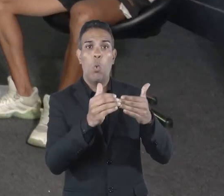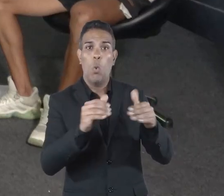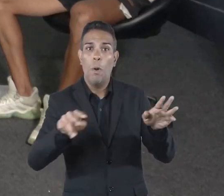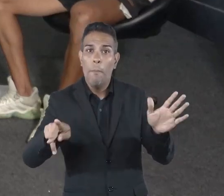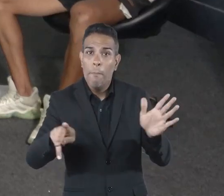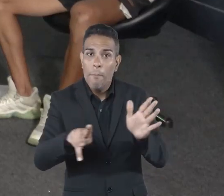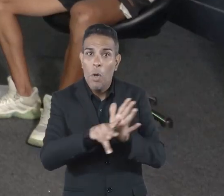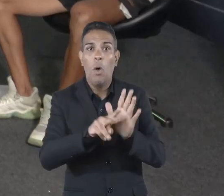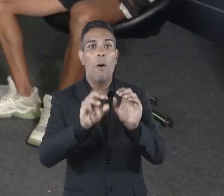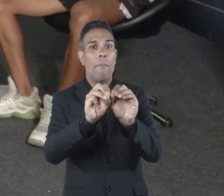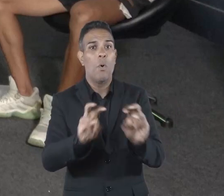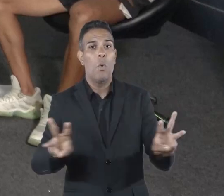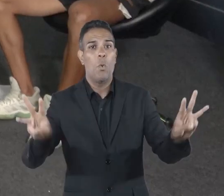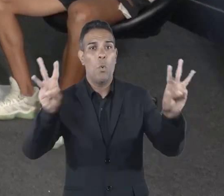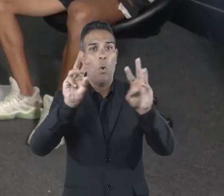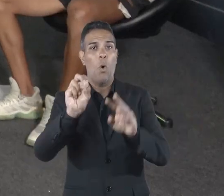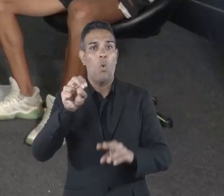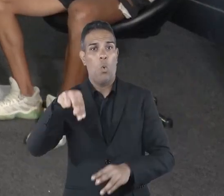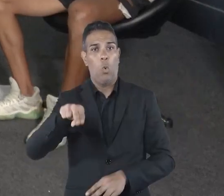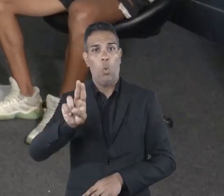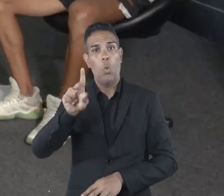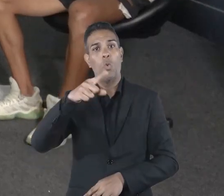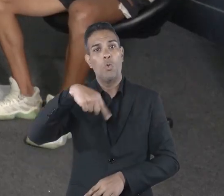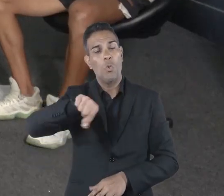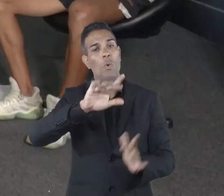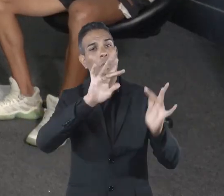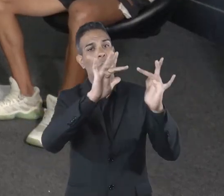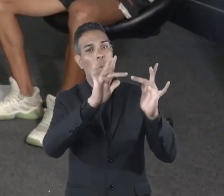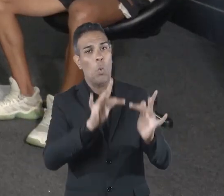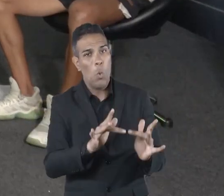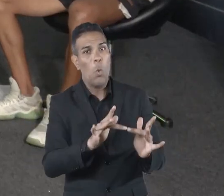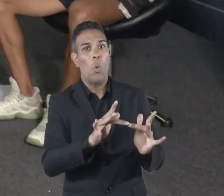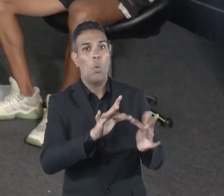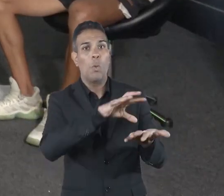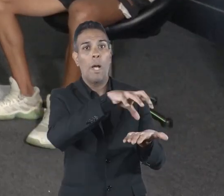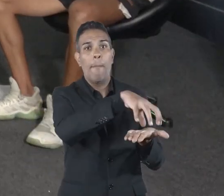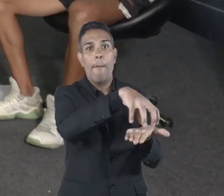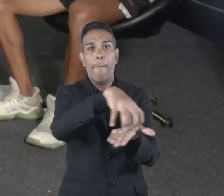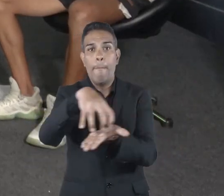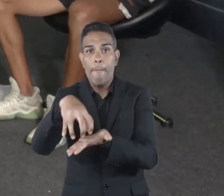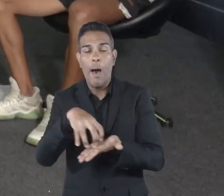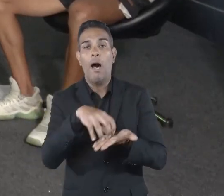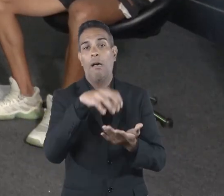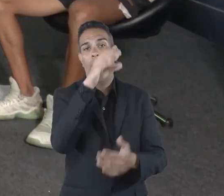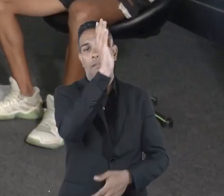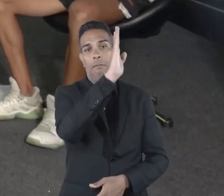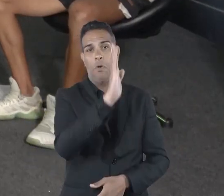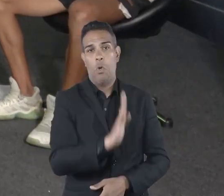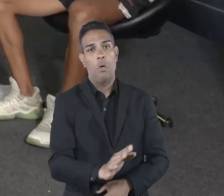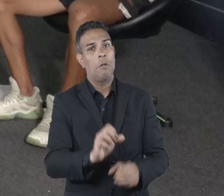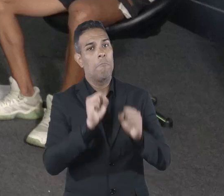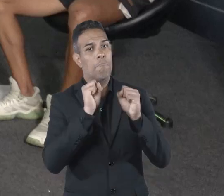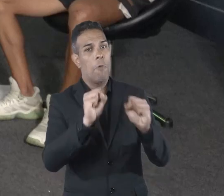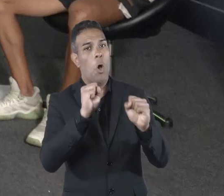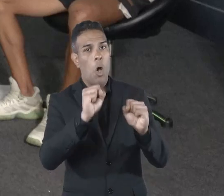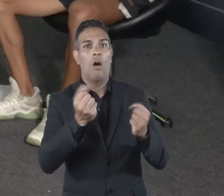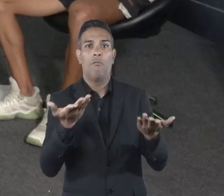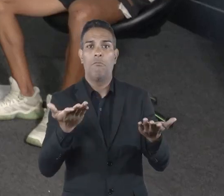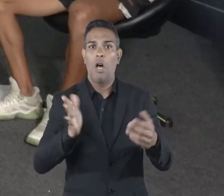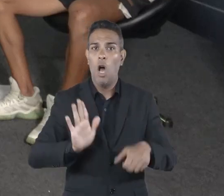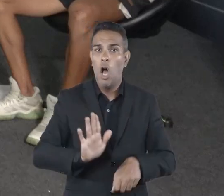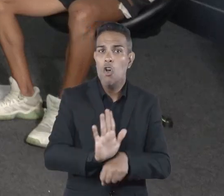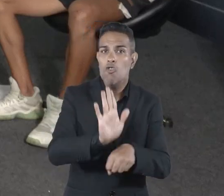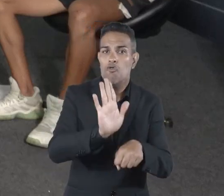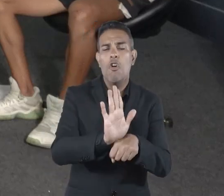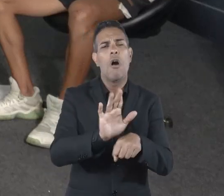lista chancelada pela Acnur, que é o Alto Comissariado da ONU, e ali vocês têm contatos com as instituições